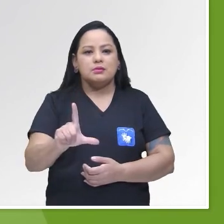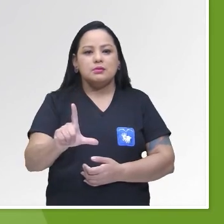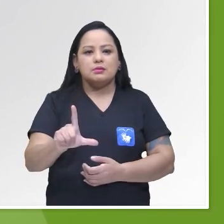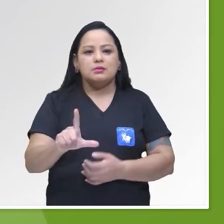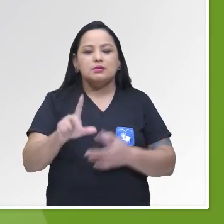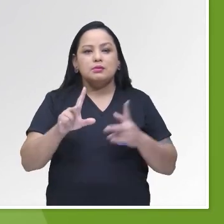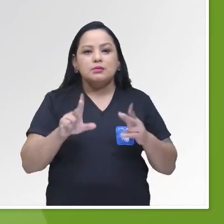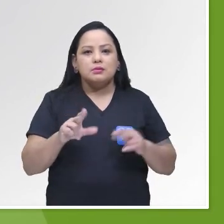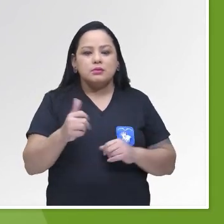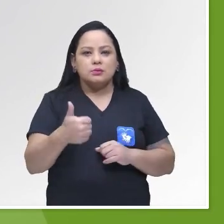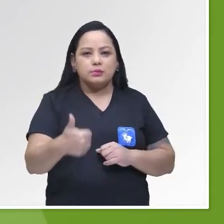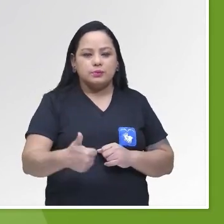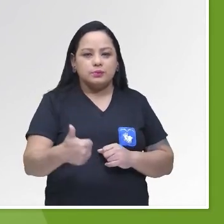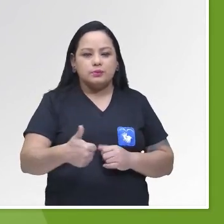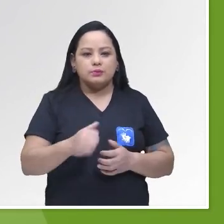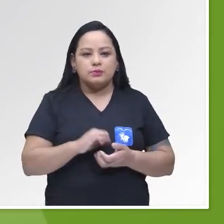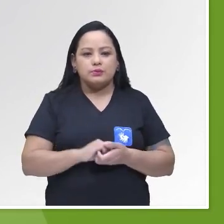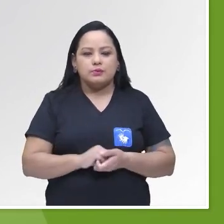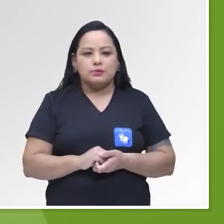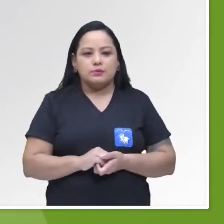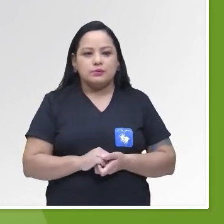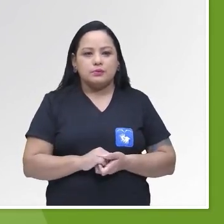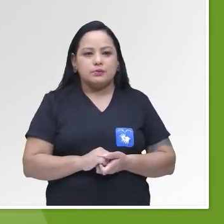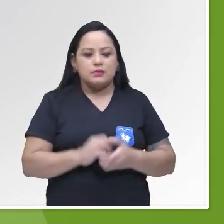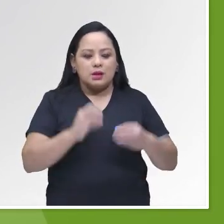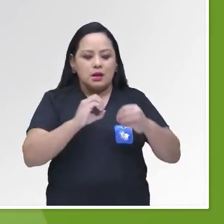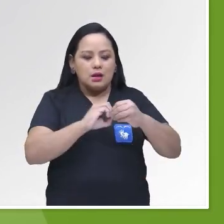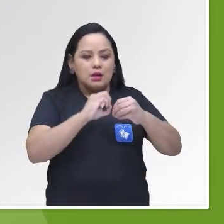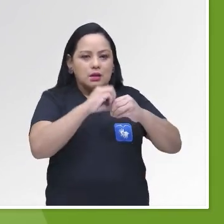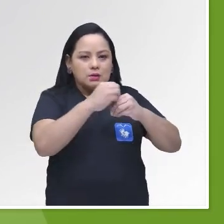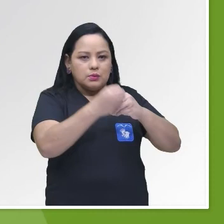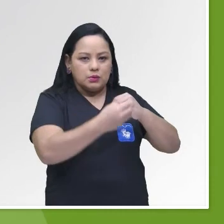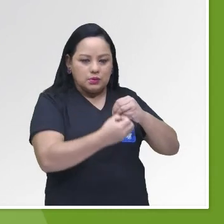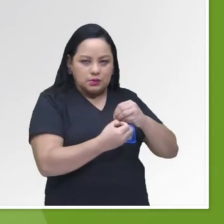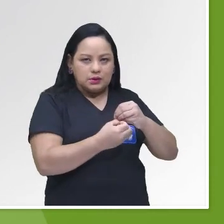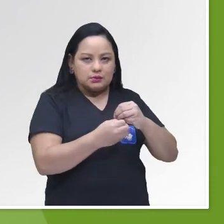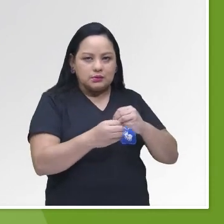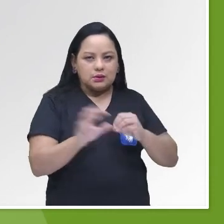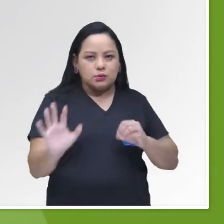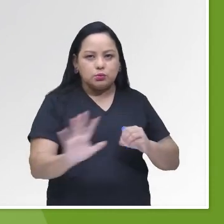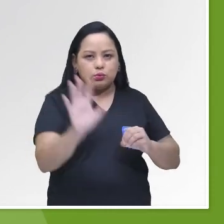com 1 e a molécula de gás cloro